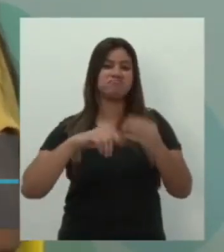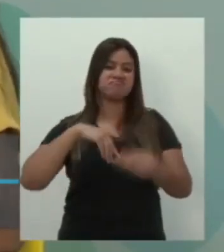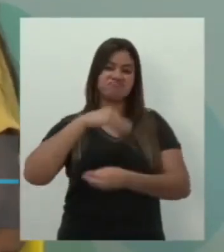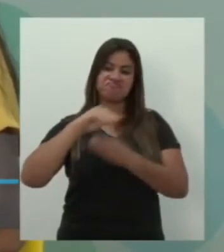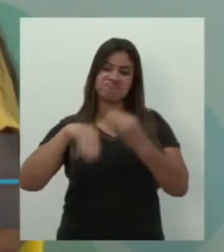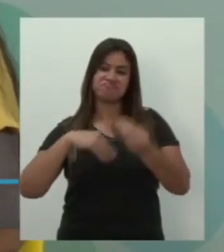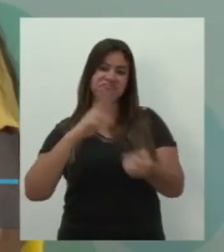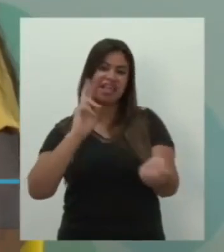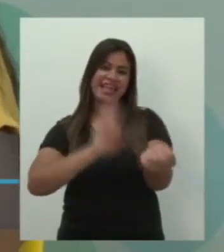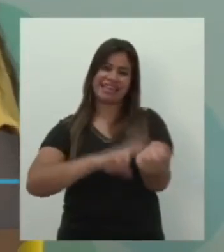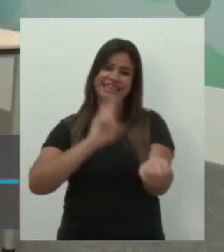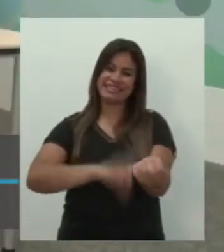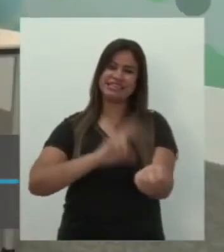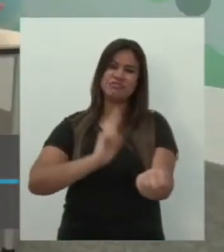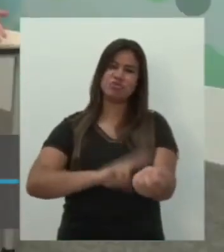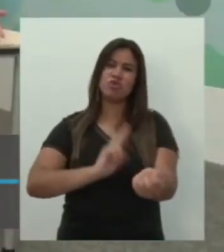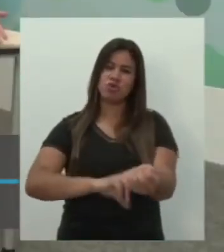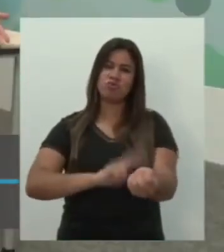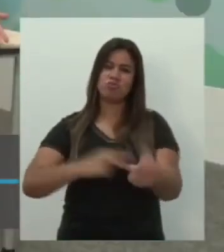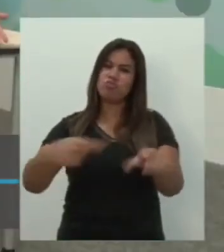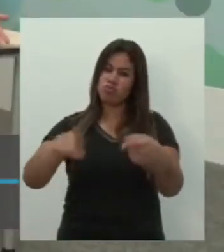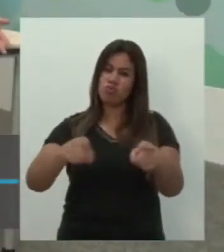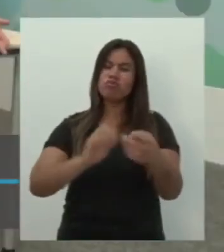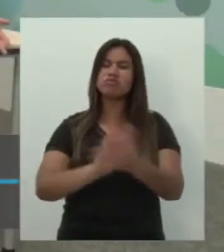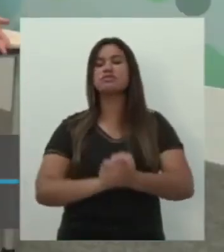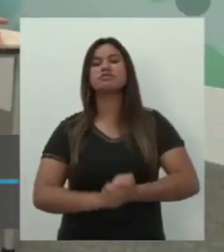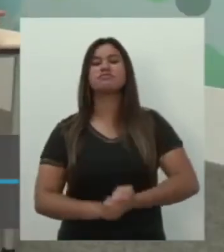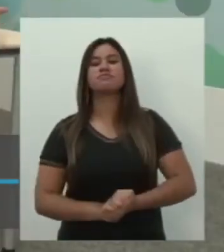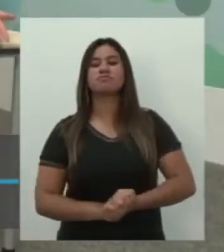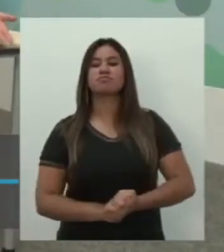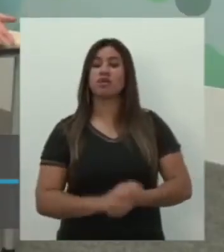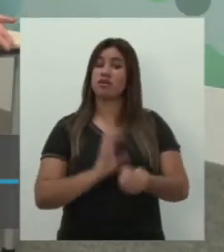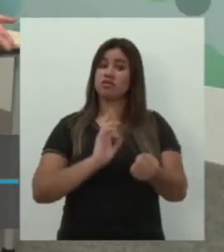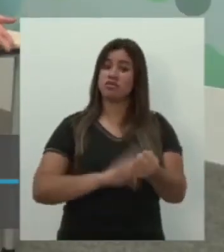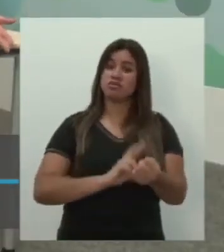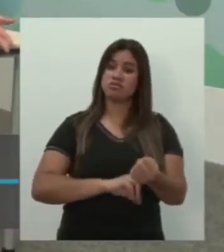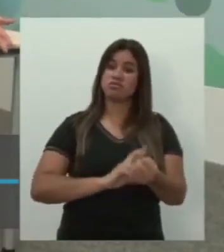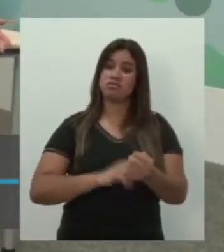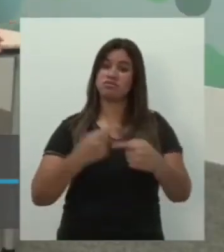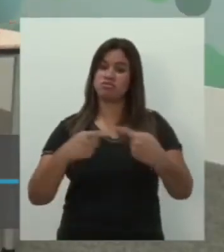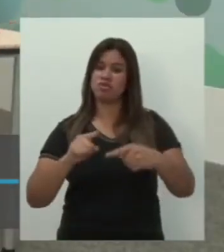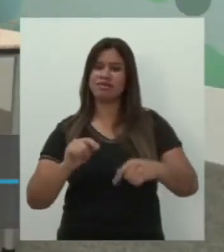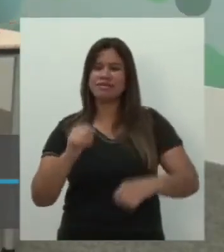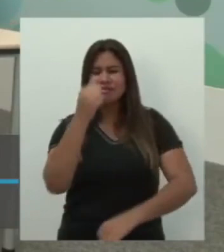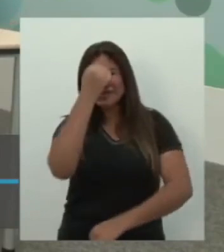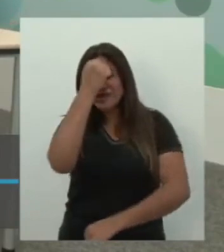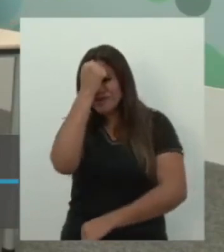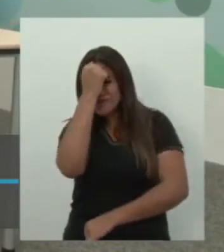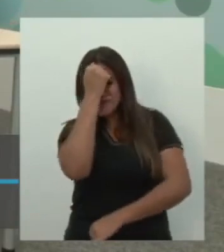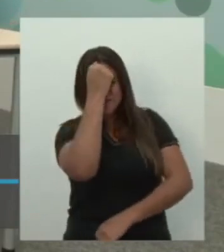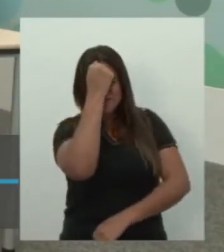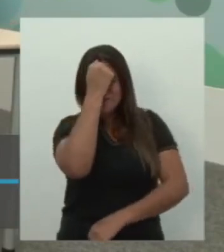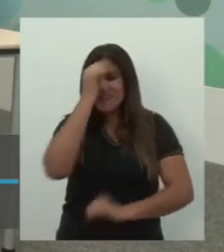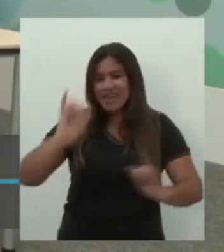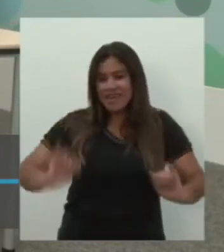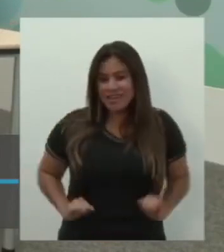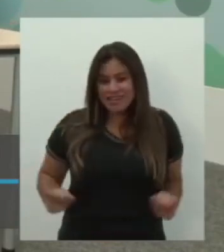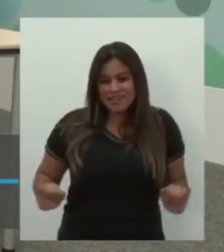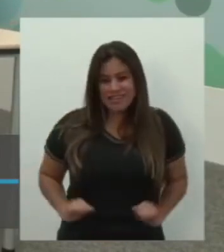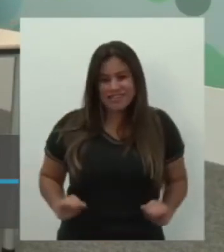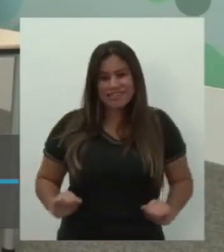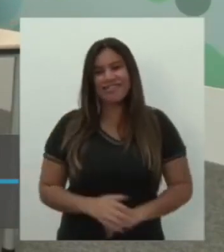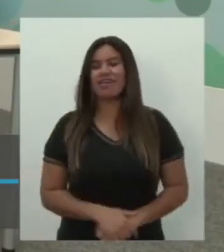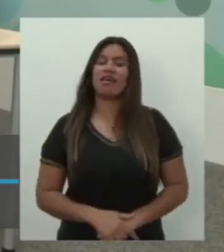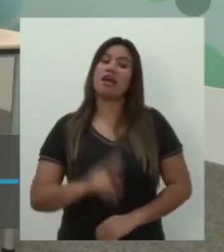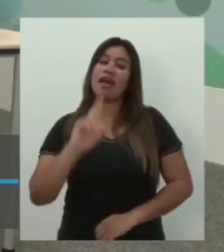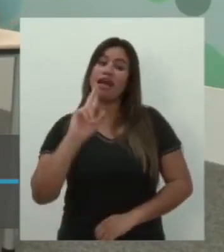com ritmo também. Aqui, ritmo. Né? Ritmo é uma coisa, né? Tá. Então, sofrimento. Vamos para sofrimento. Rap,